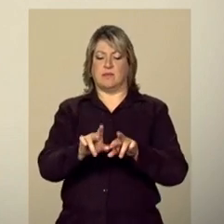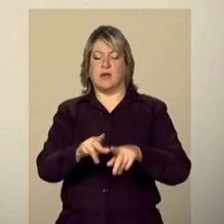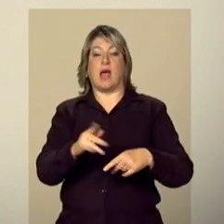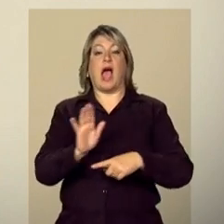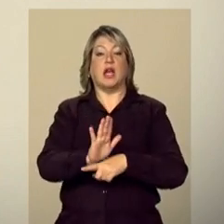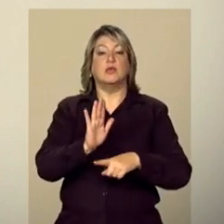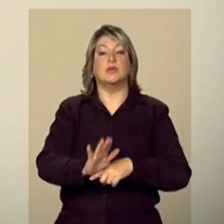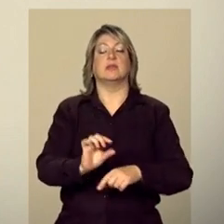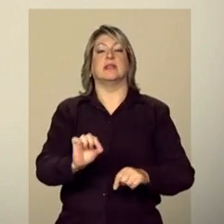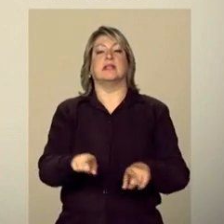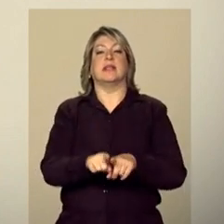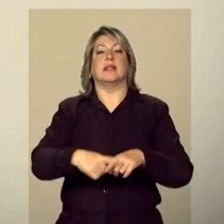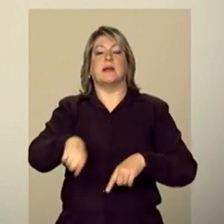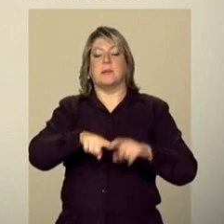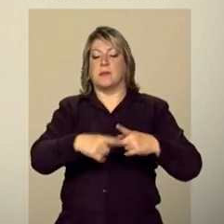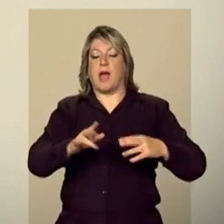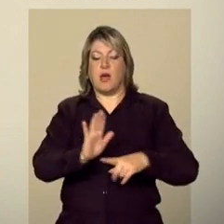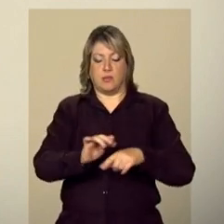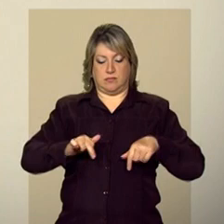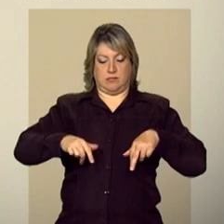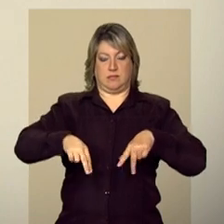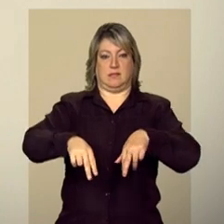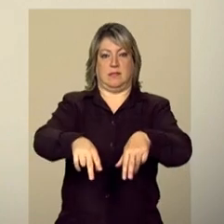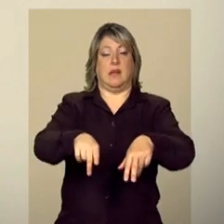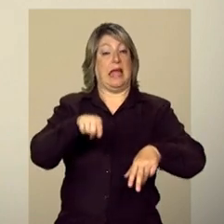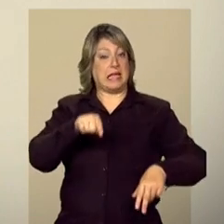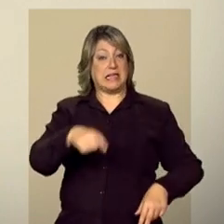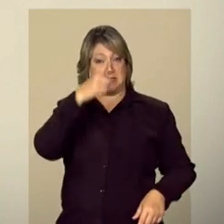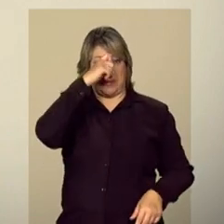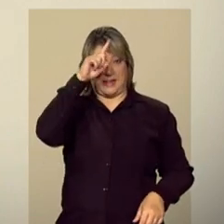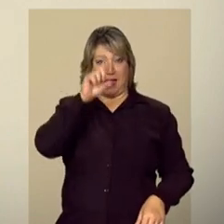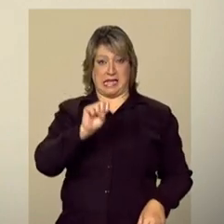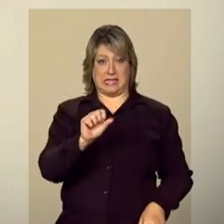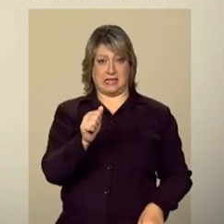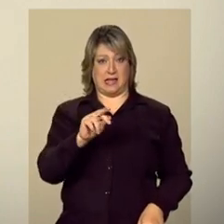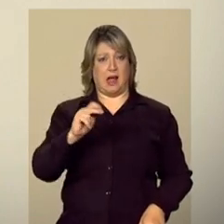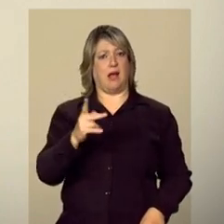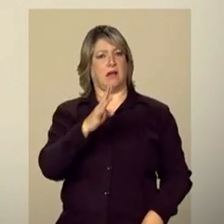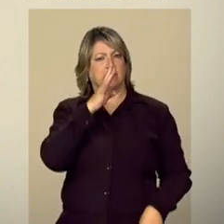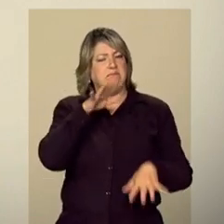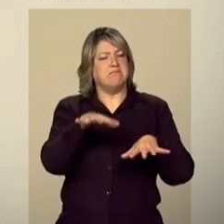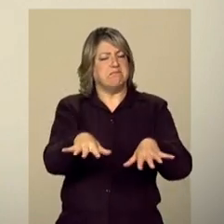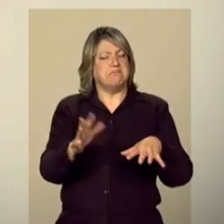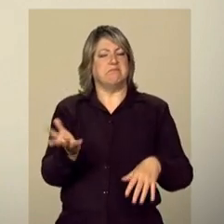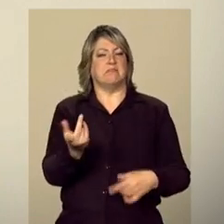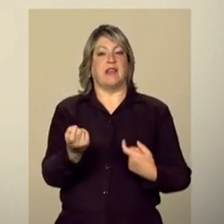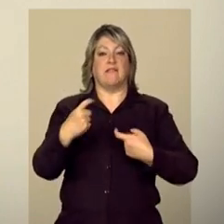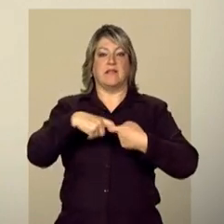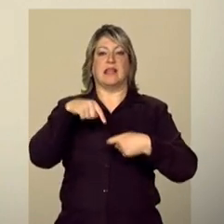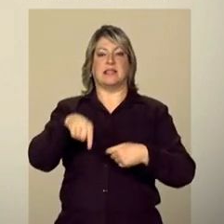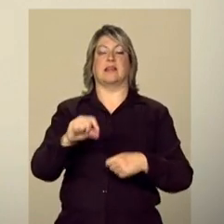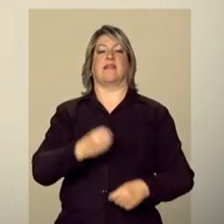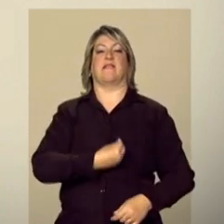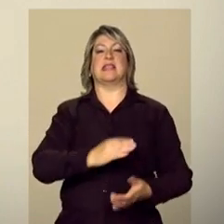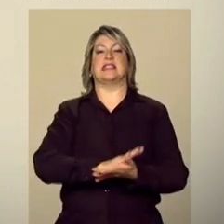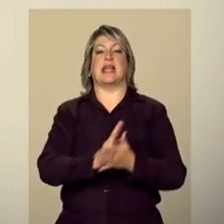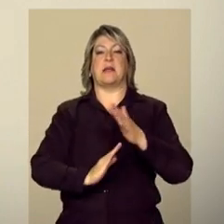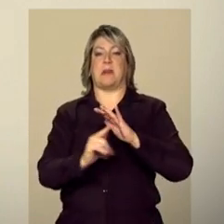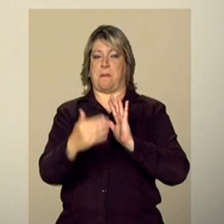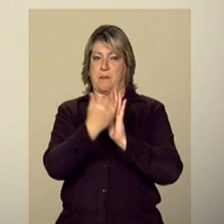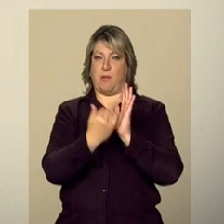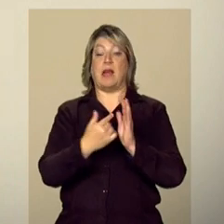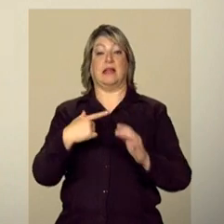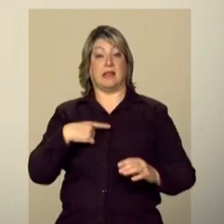locomoção dessas pessoas o Sara Luciano é um grande exemplo e um grande parceiro do viver sem limite e está